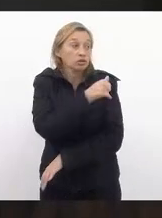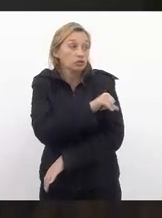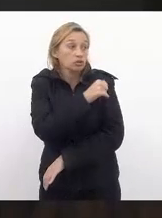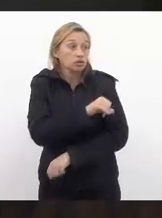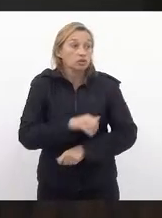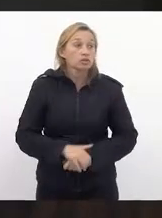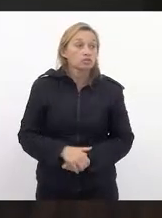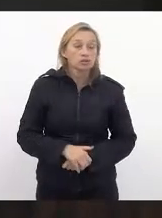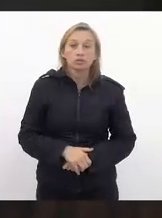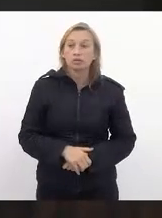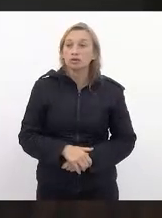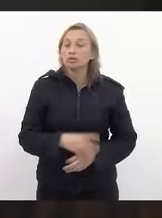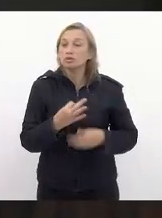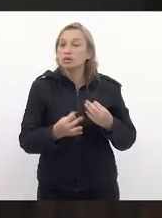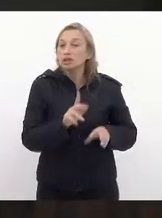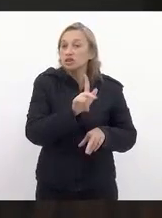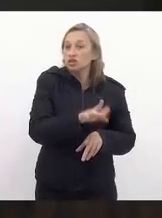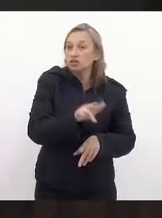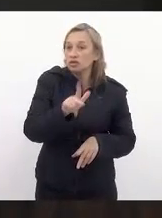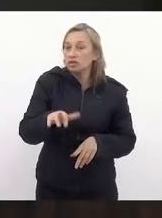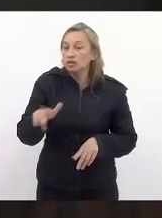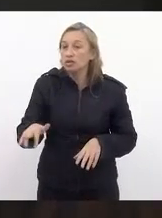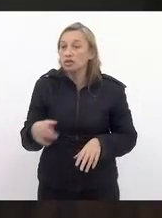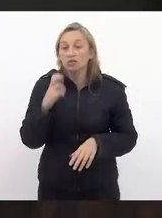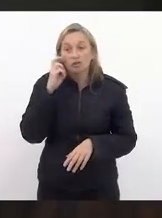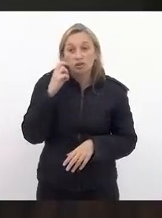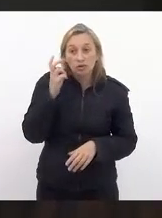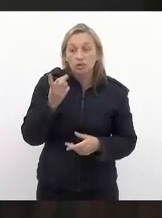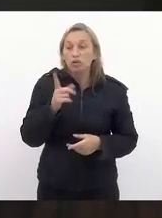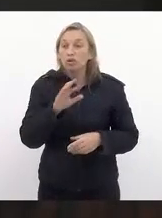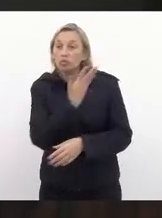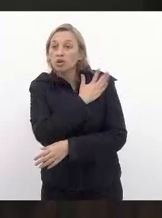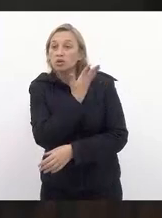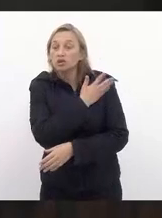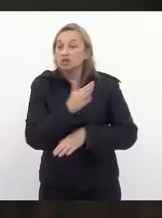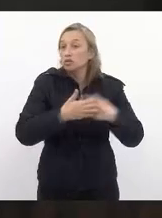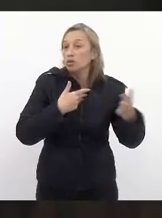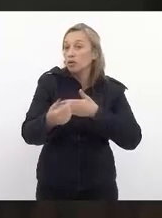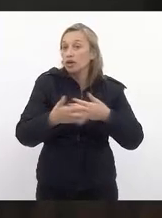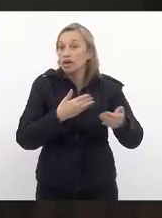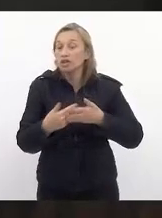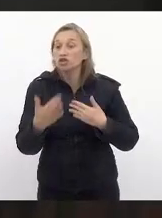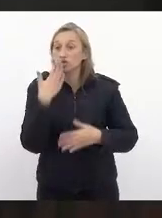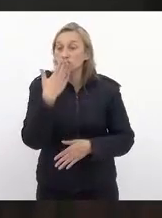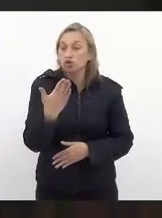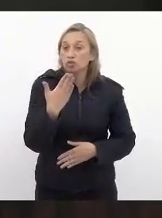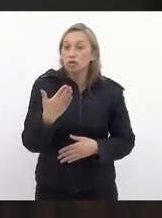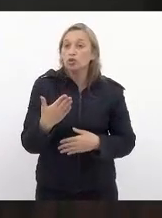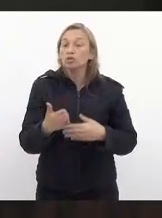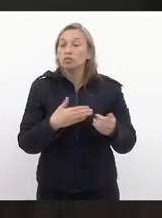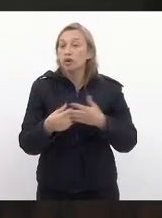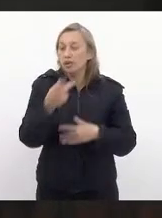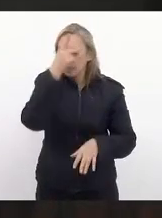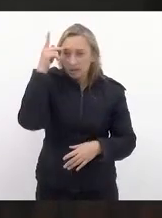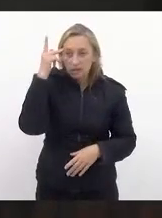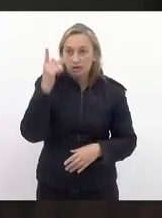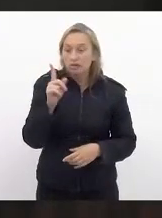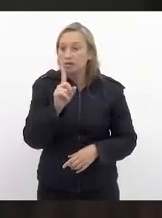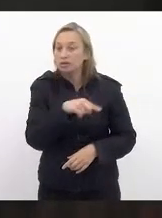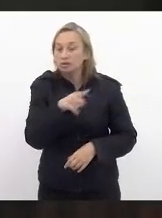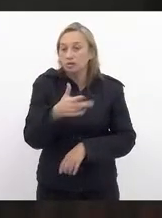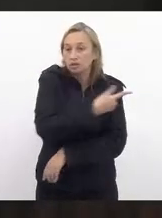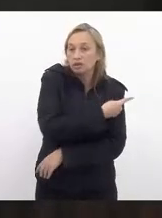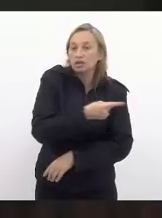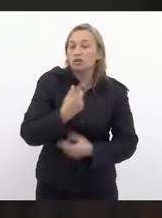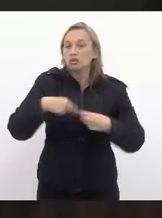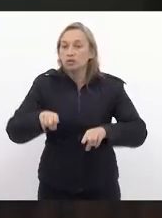Rio de Janeiro tratamento diferenciado constrangedor ou discriminatório de qualquer Espécie a qualquer pessoa que recusar a